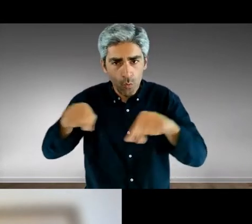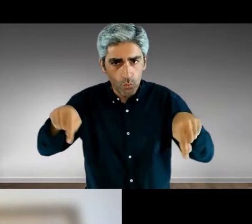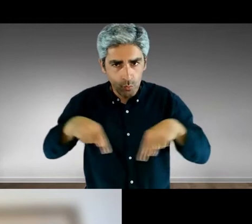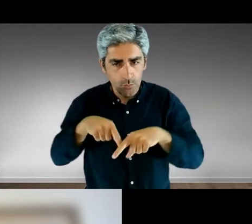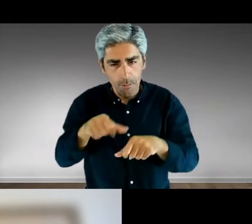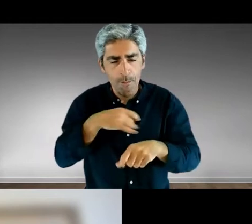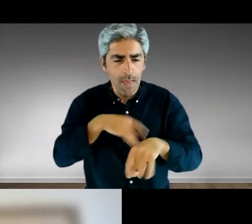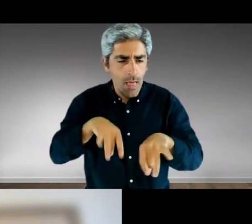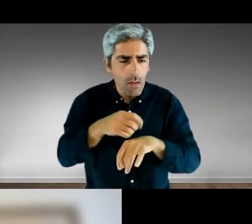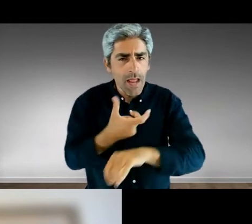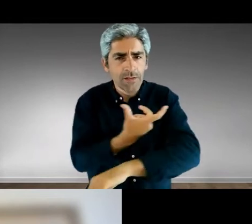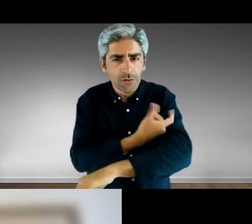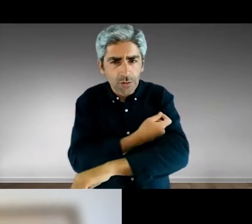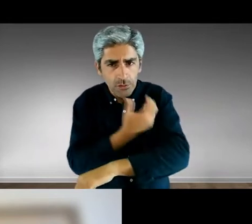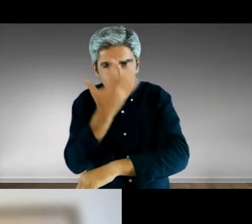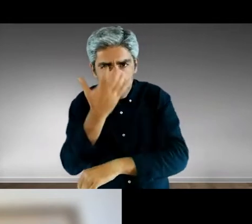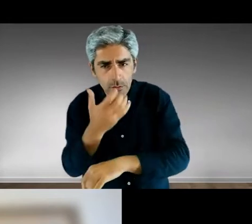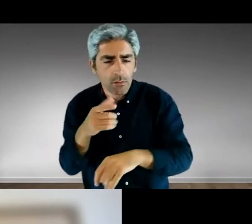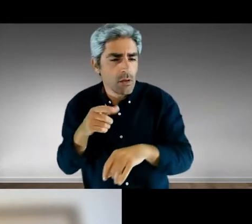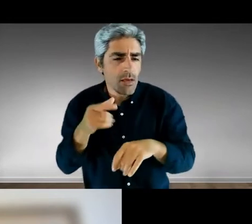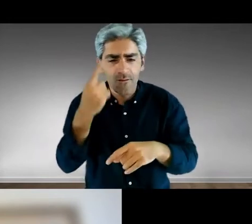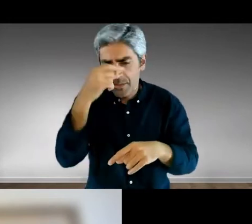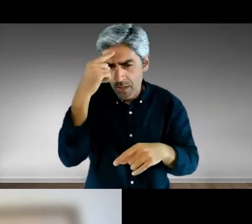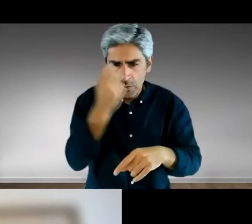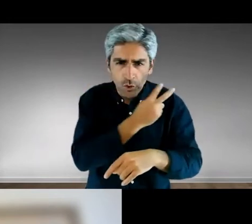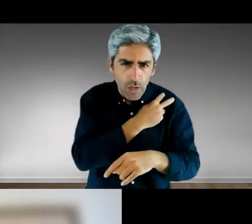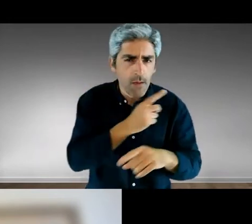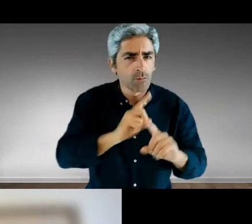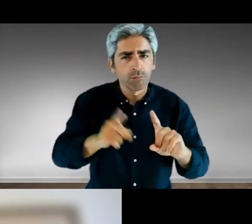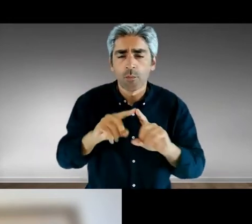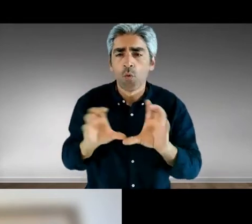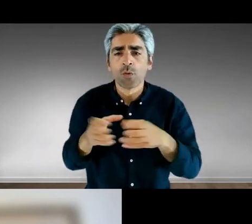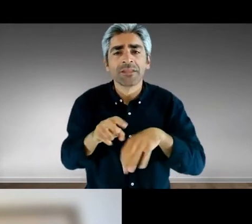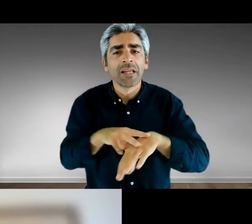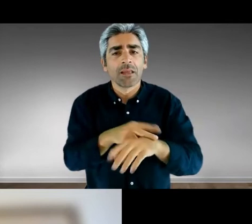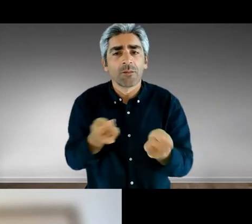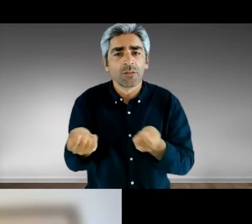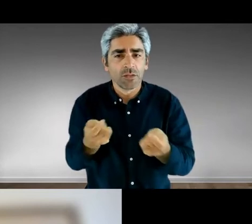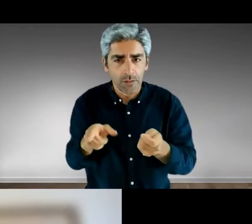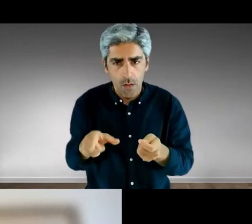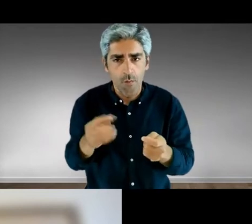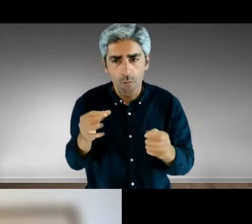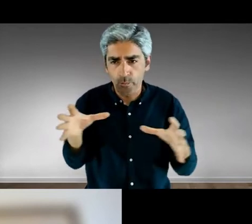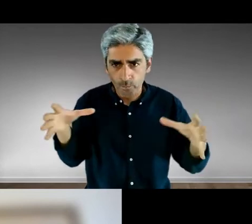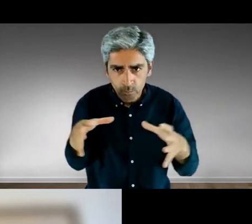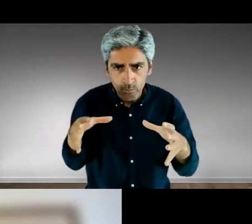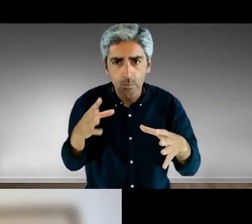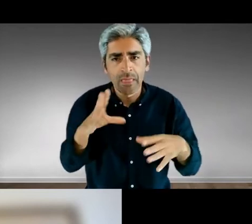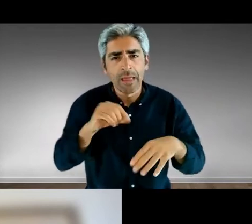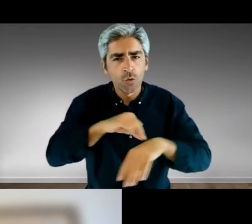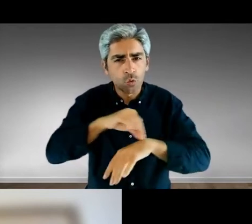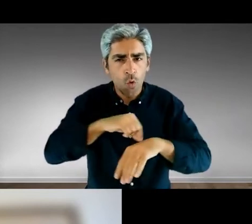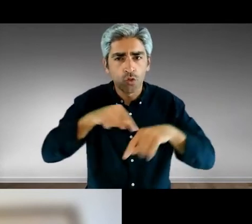cirurgiões, anestesistas, enfermeiros, chefes. Tivemos todo o conselho de administração durante 10 horas num espaço fora